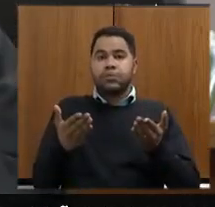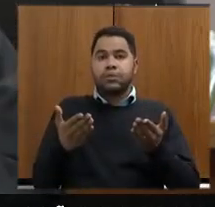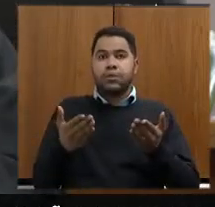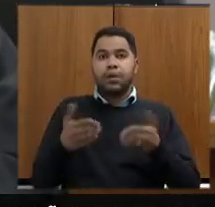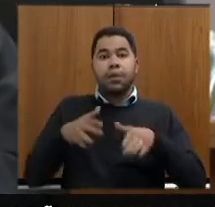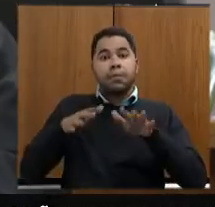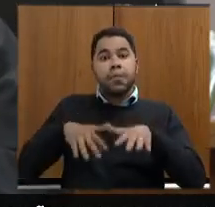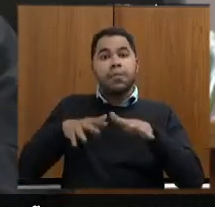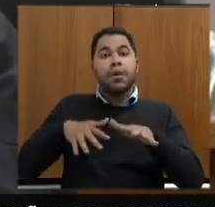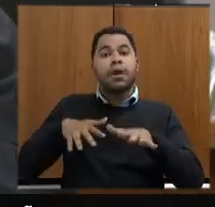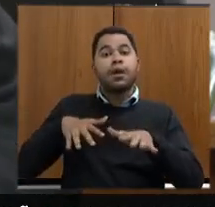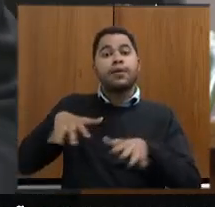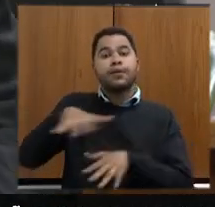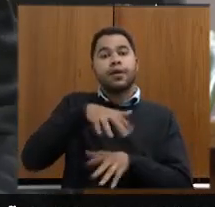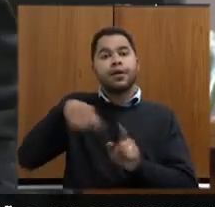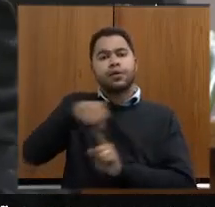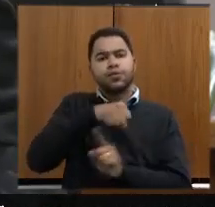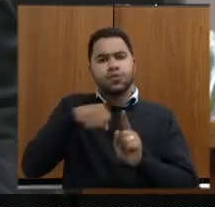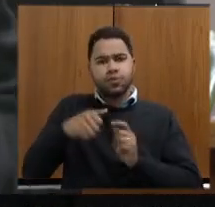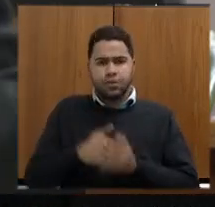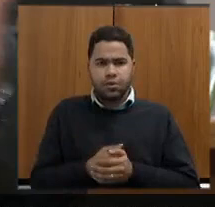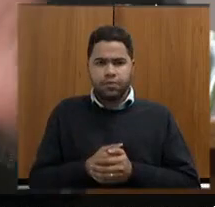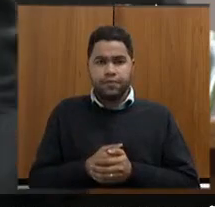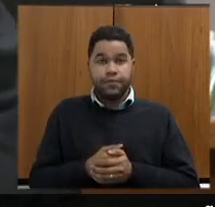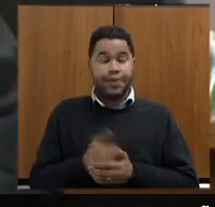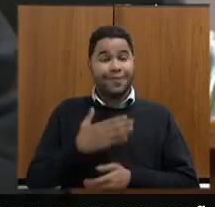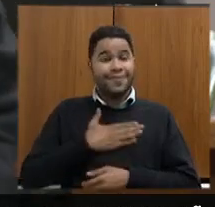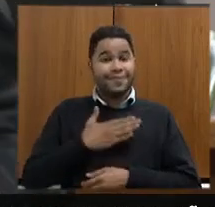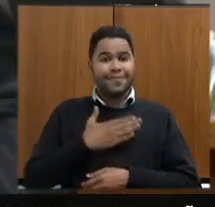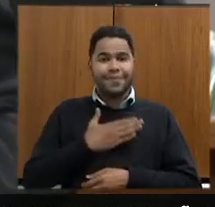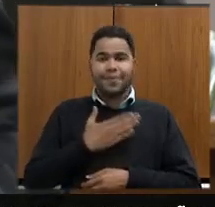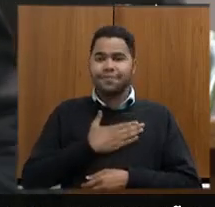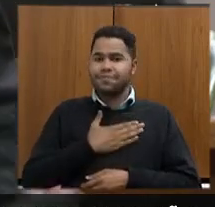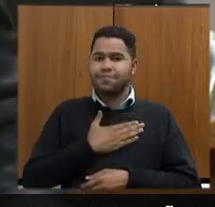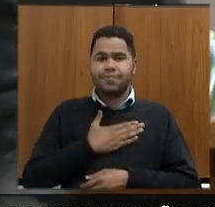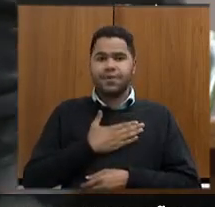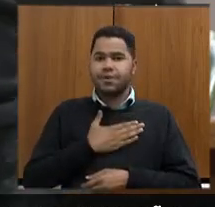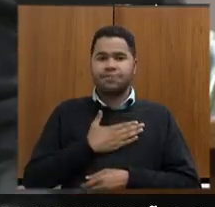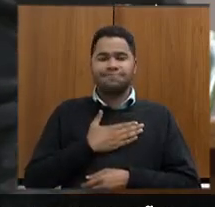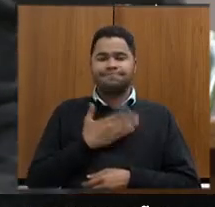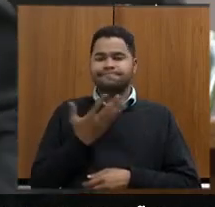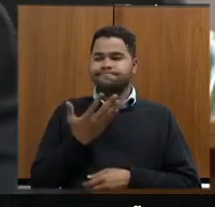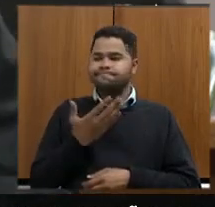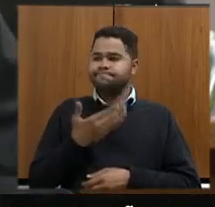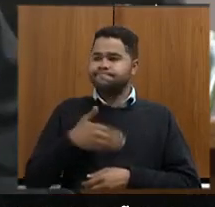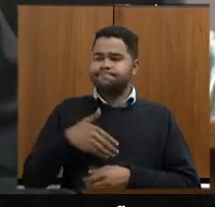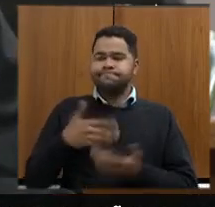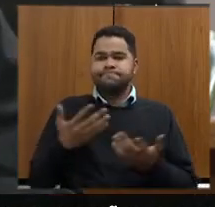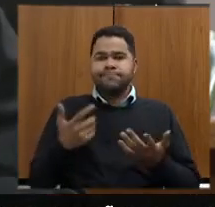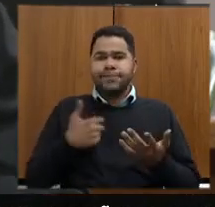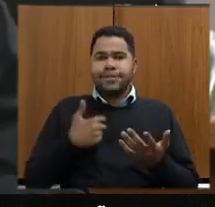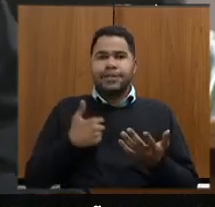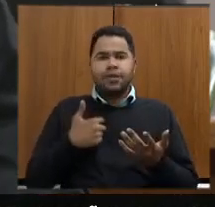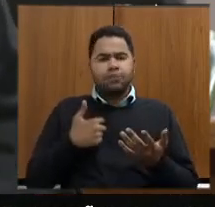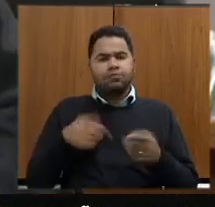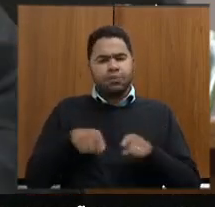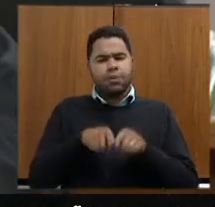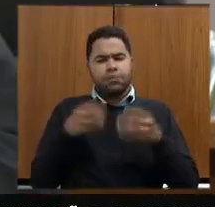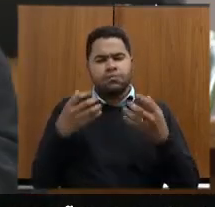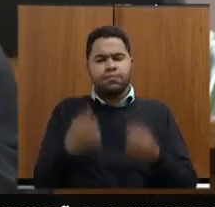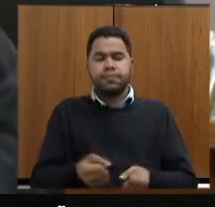militante da área social você tem uma e essa para mim era das maiores objeções que o mesmo usa adesão